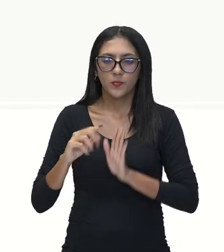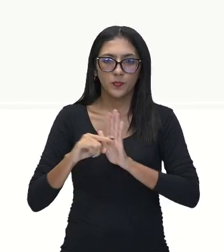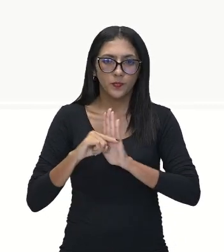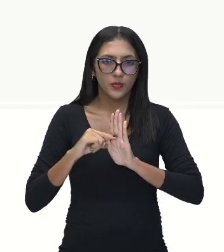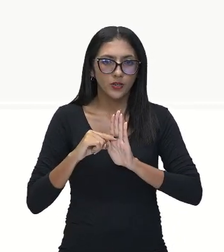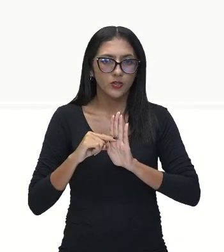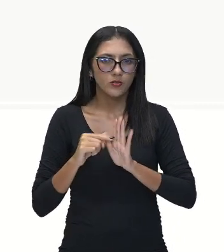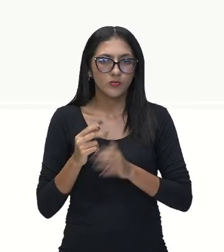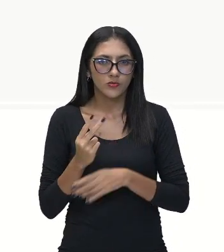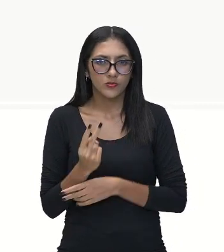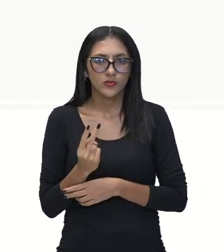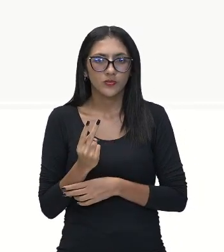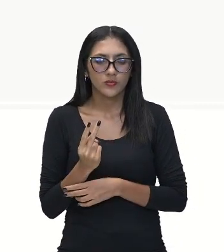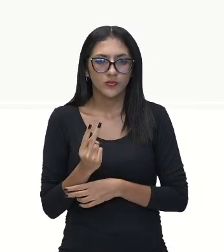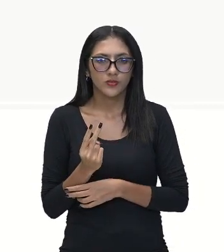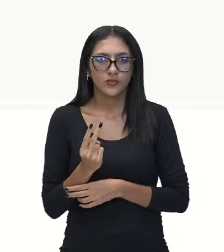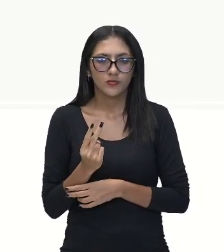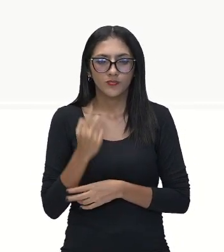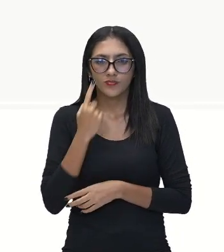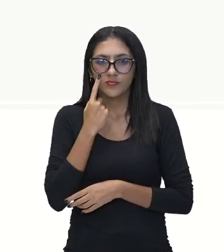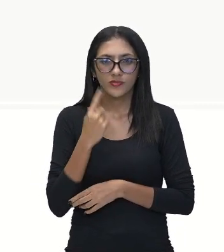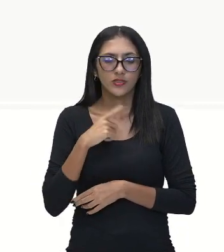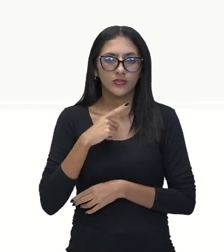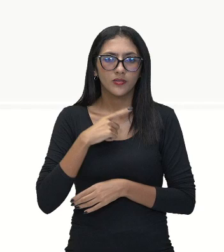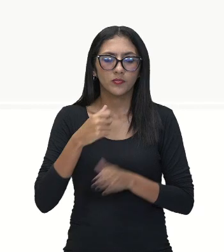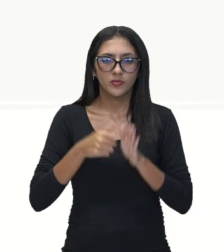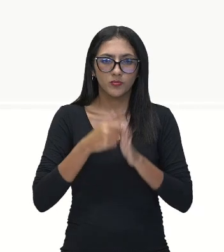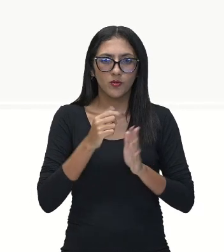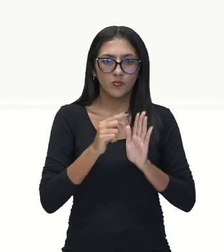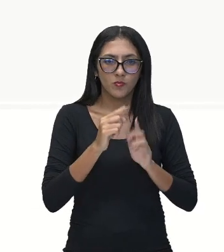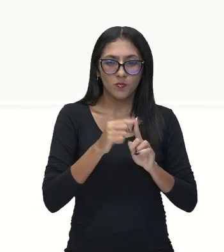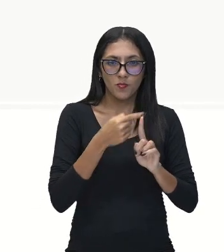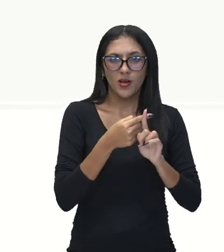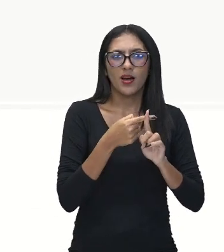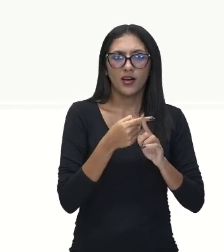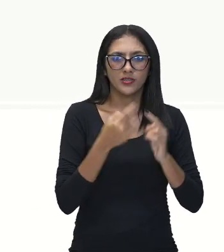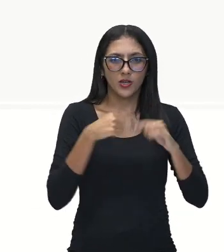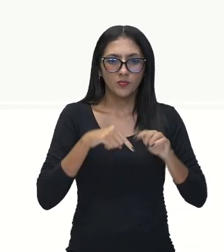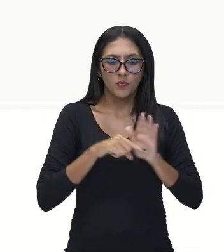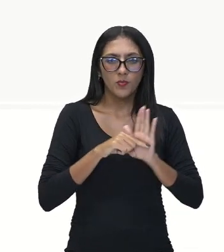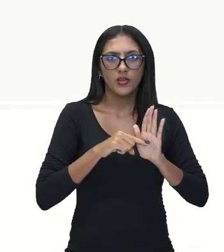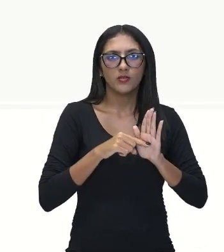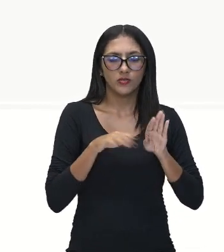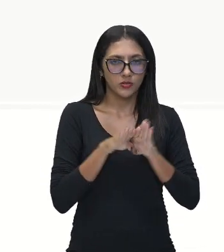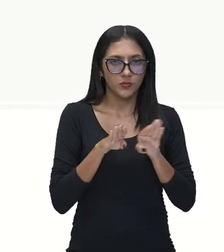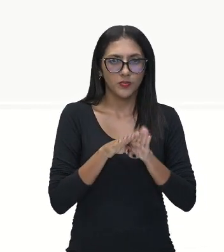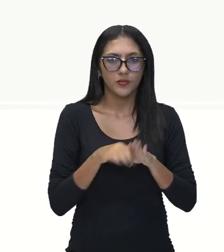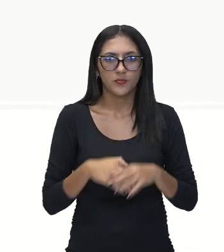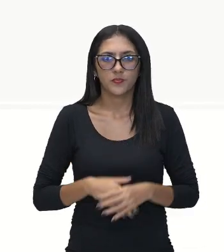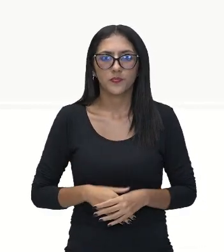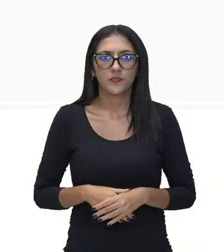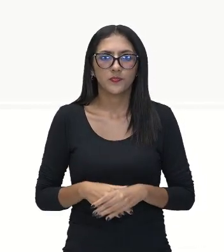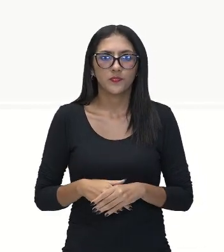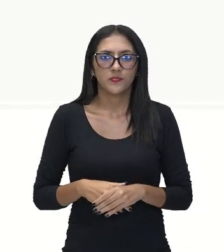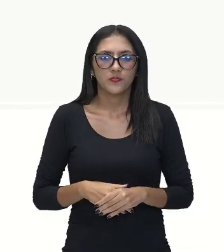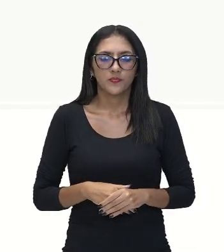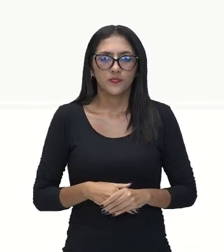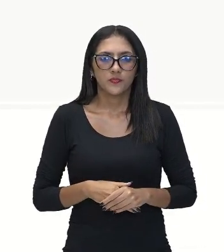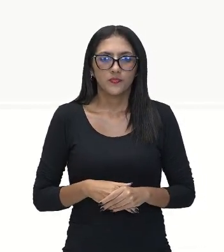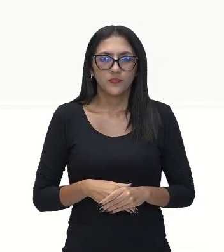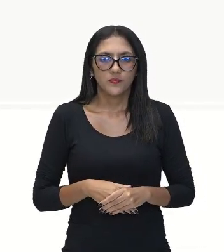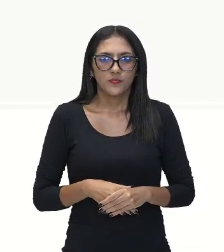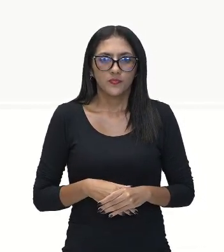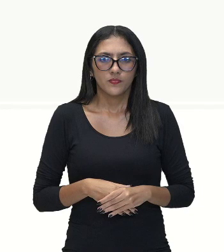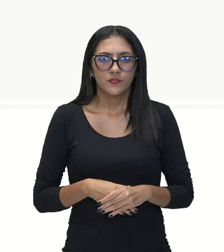mais e porque menos ó pegamos esse aqui primeiro Ó e agora Estamos pegando esse cara de baixo tá bom então x